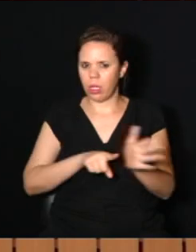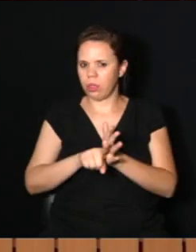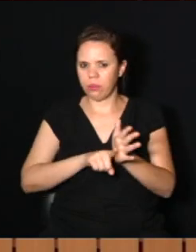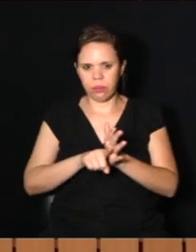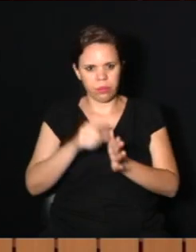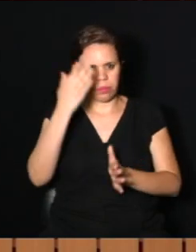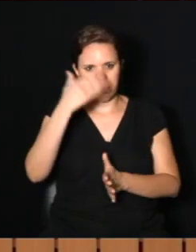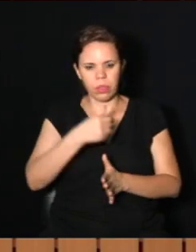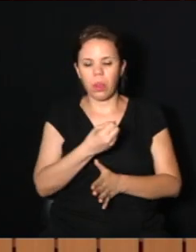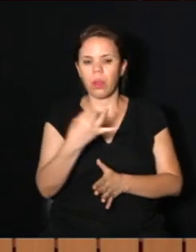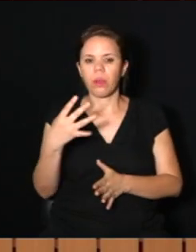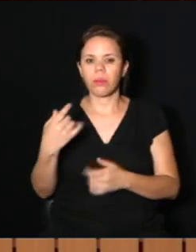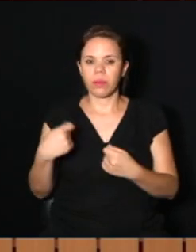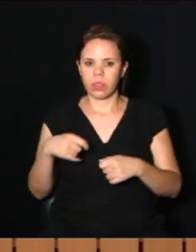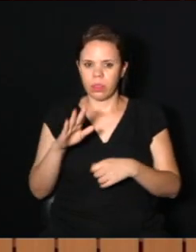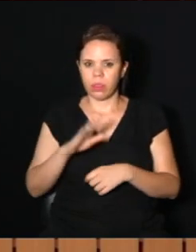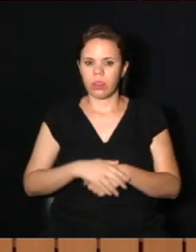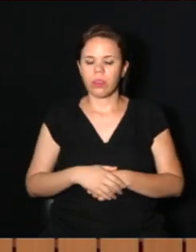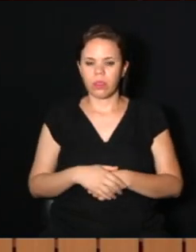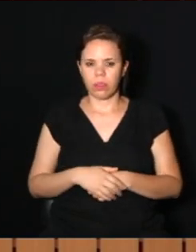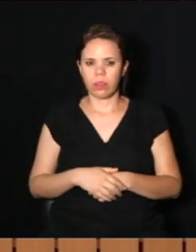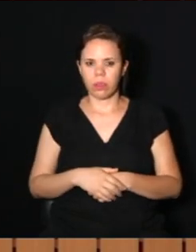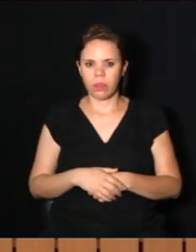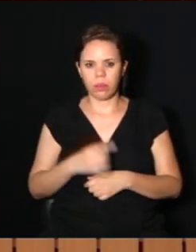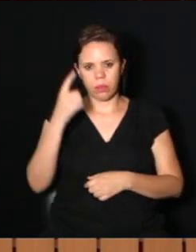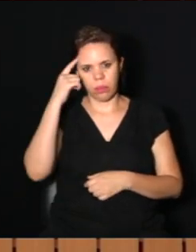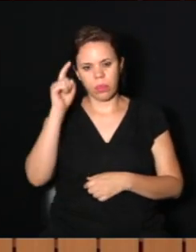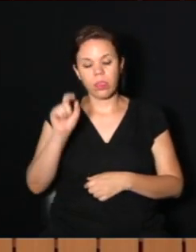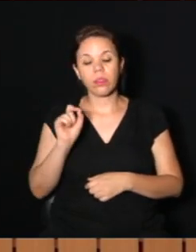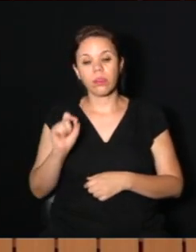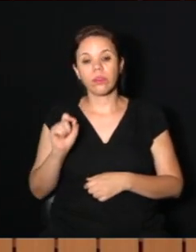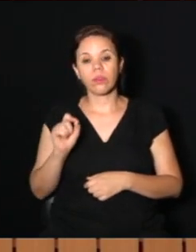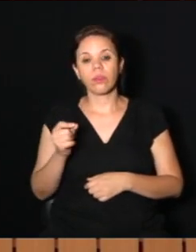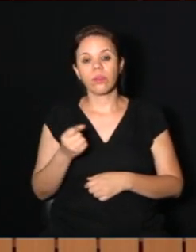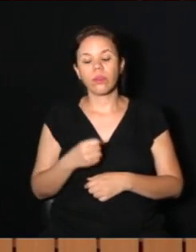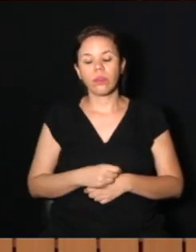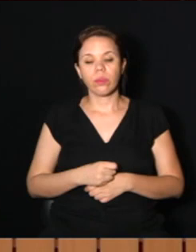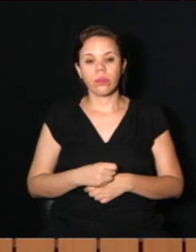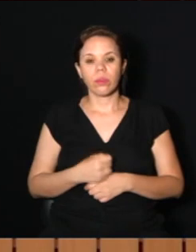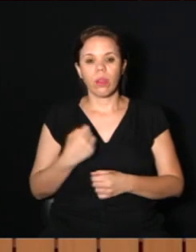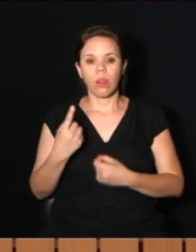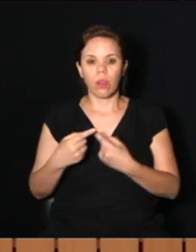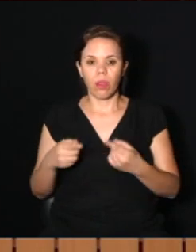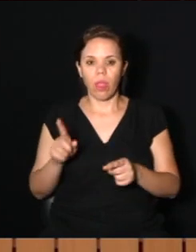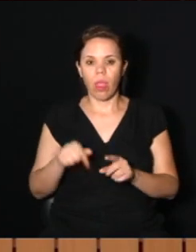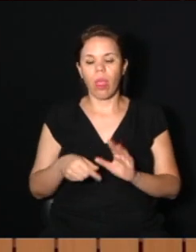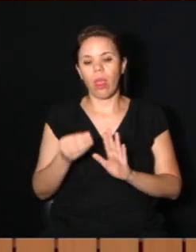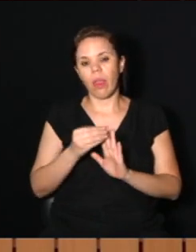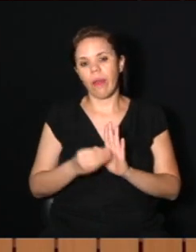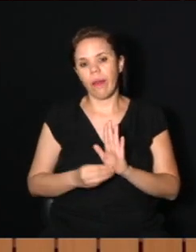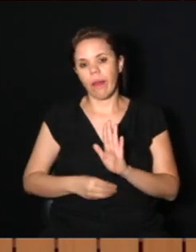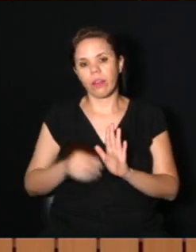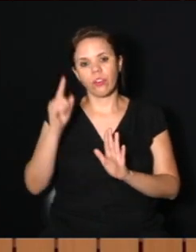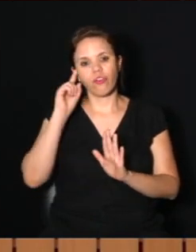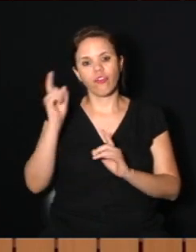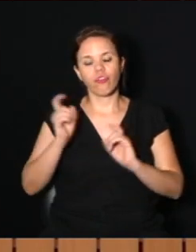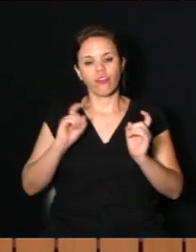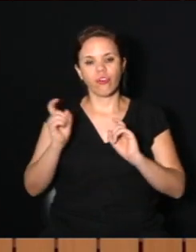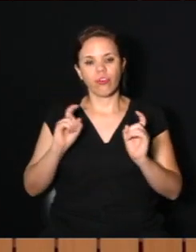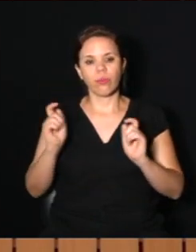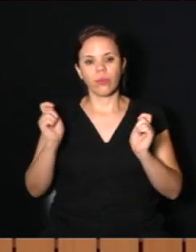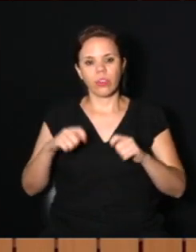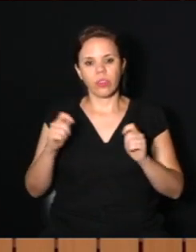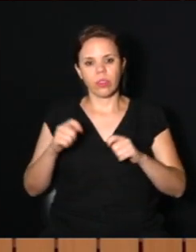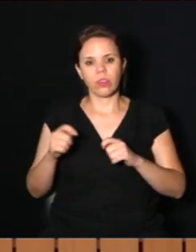que sinalize, mas a gente, inclusive, né, pensando em que um dos encaminhamentos seja um calendário de reuniões em que a gente